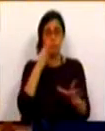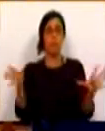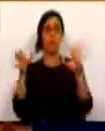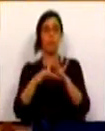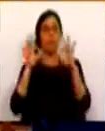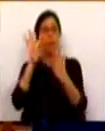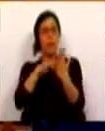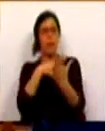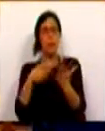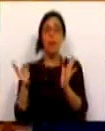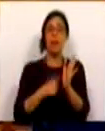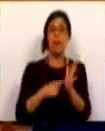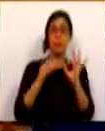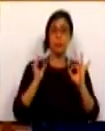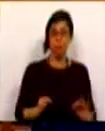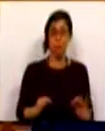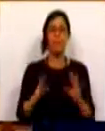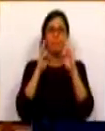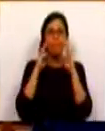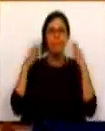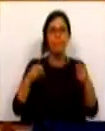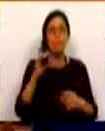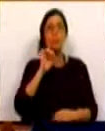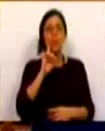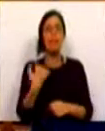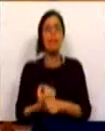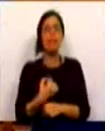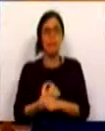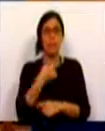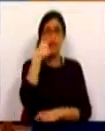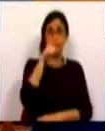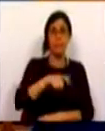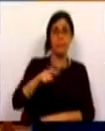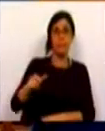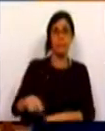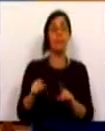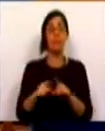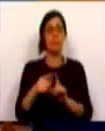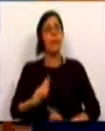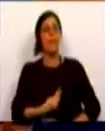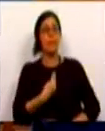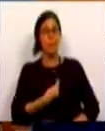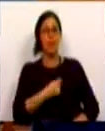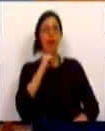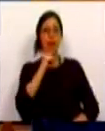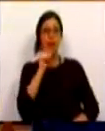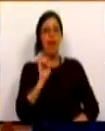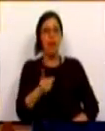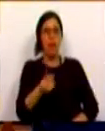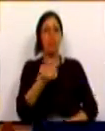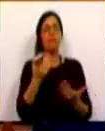adequado planeamento de necessidades, com o foco na qualidade de serviço ao cidadão, com uma preocupação constante